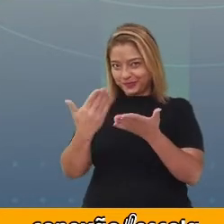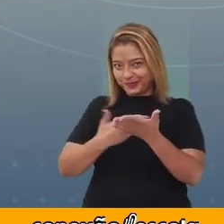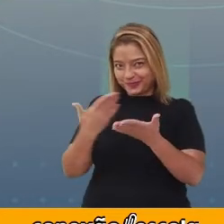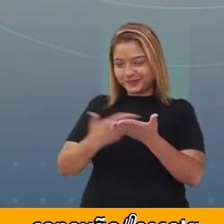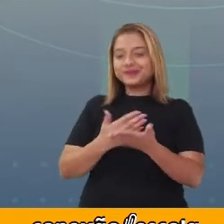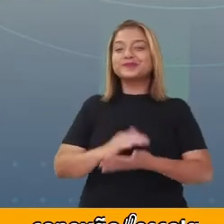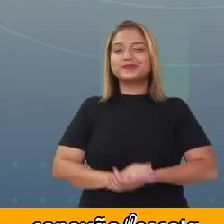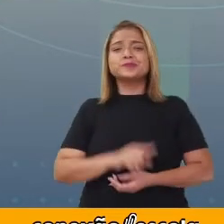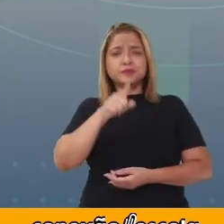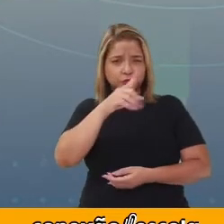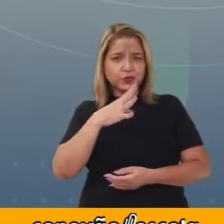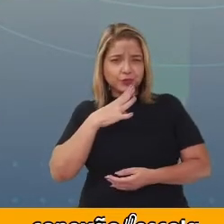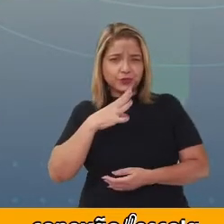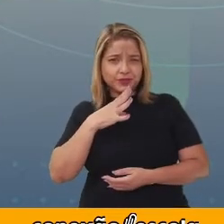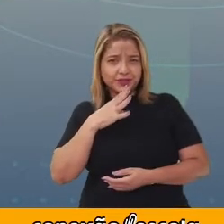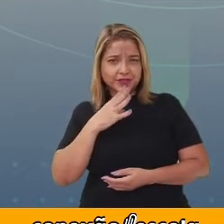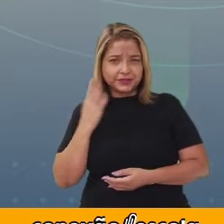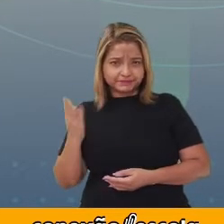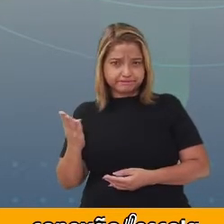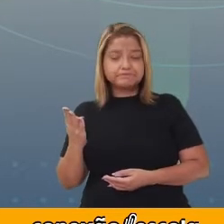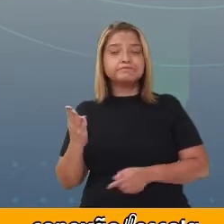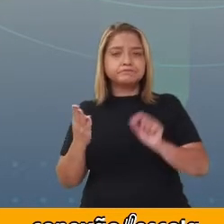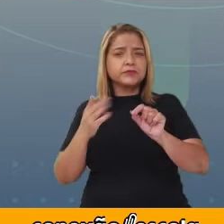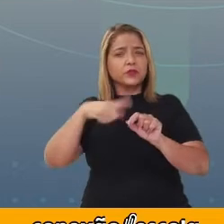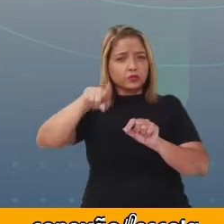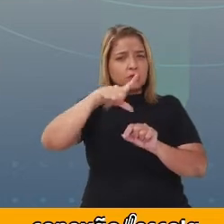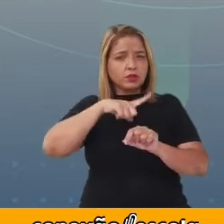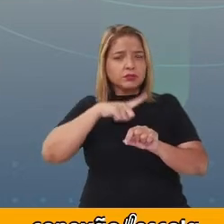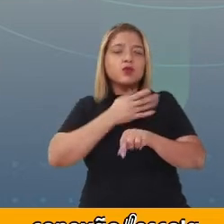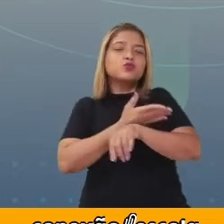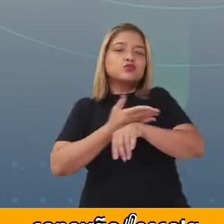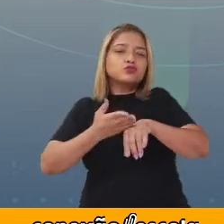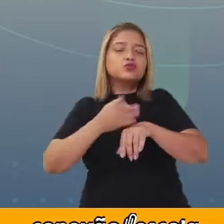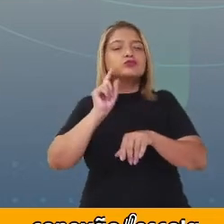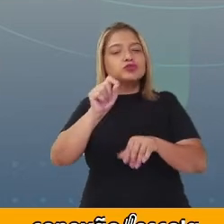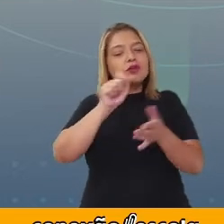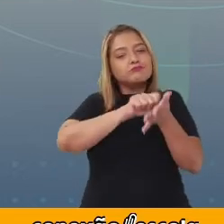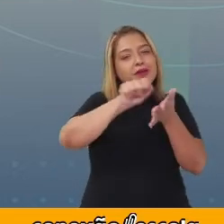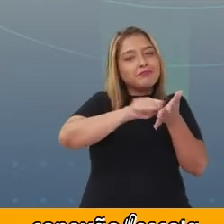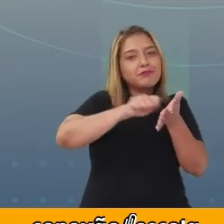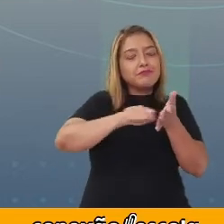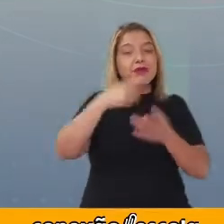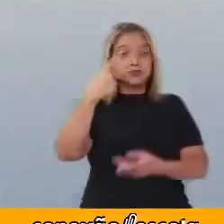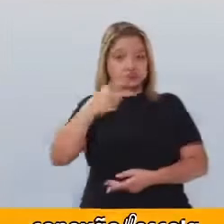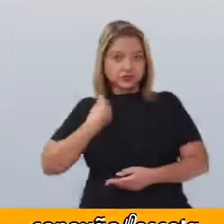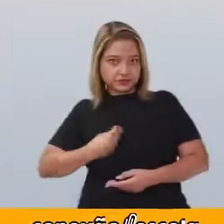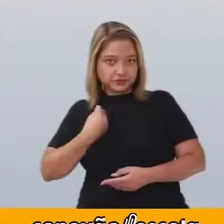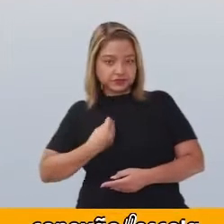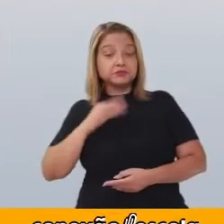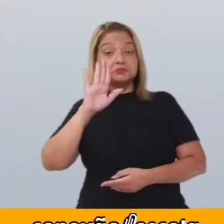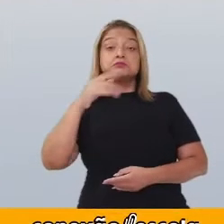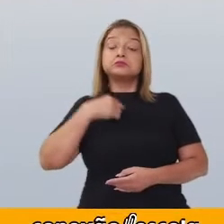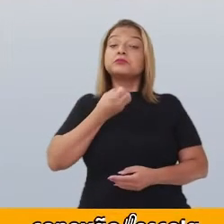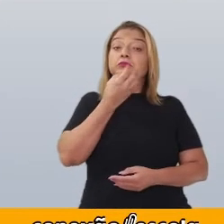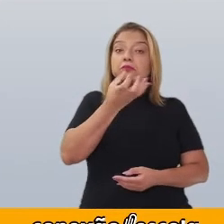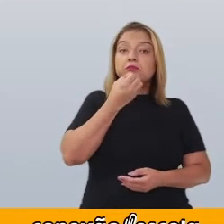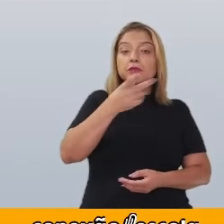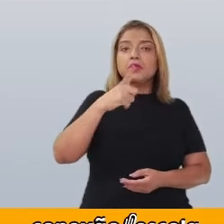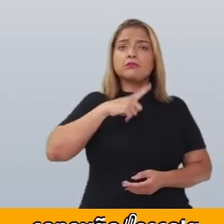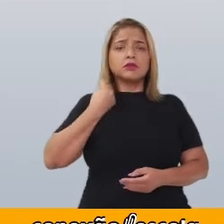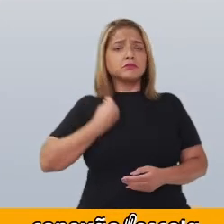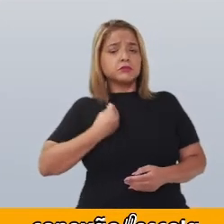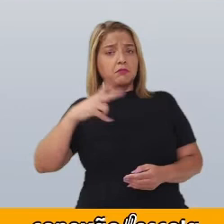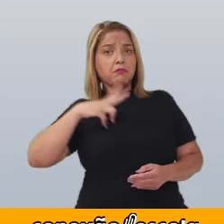você sabe o que é um diário? Tem o costume de escrever em diários? Bom, o diário é um relato